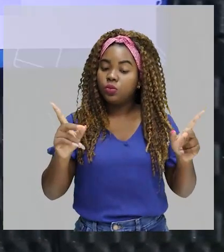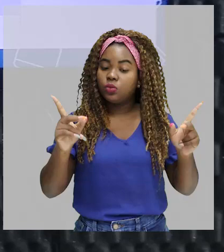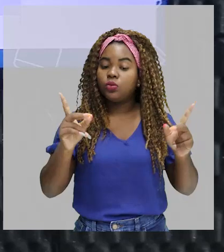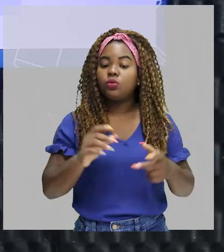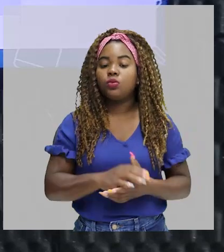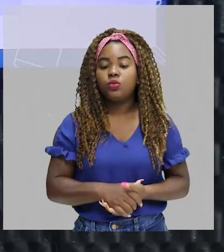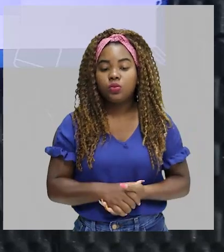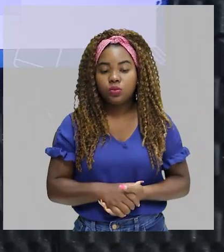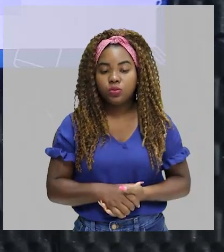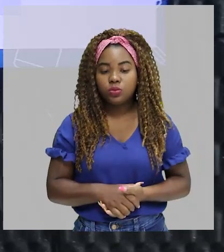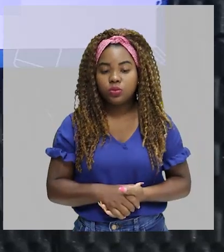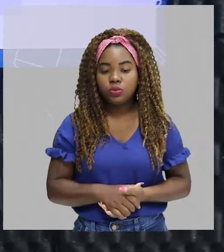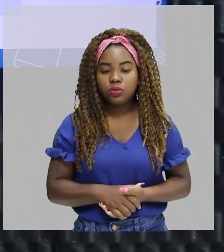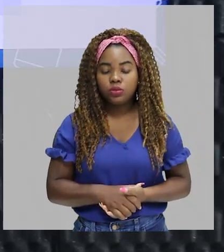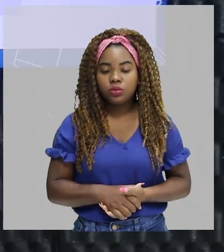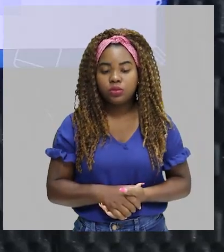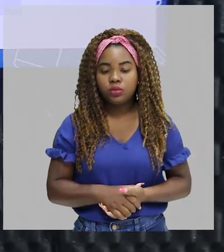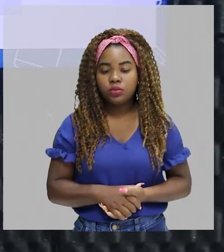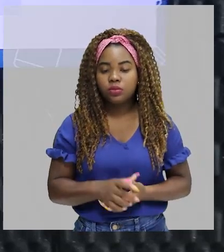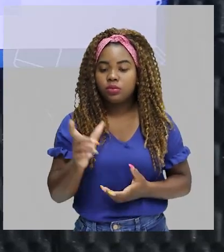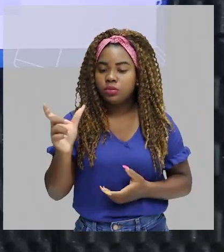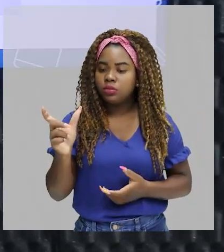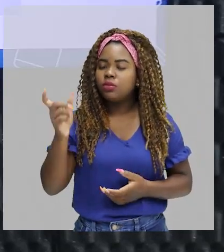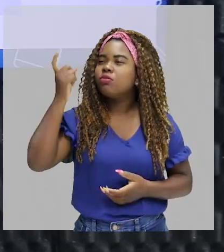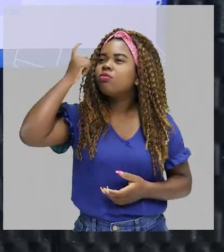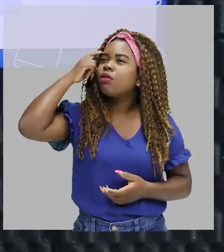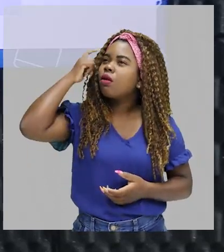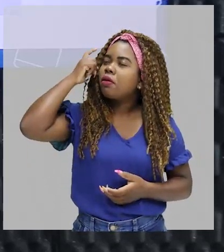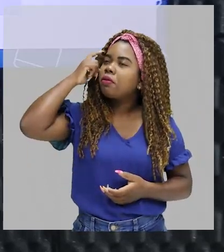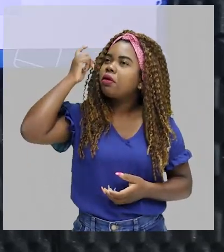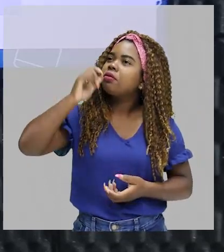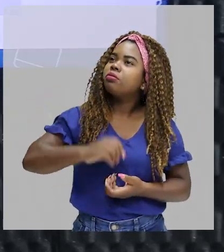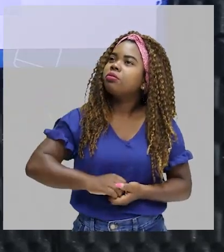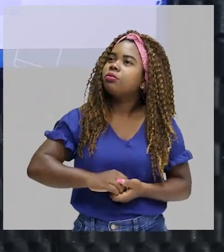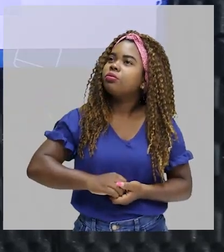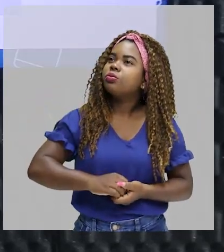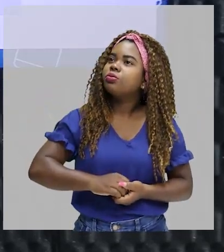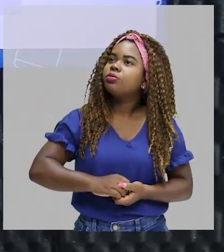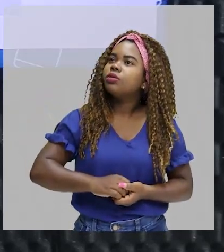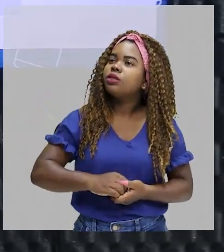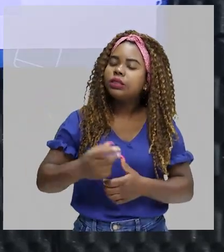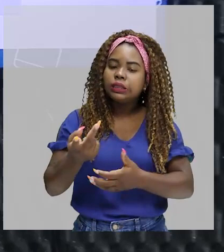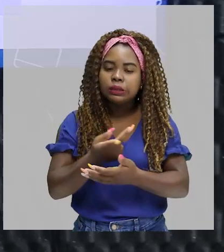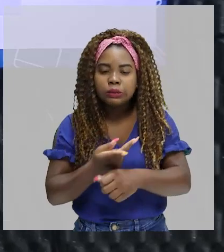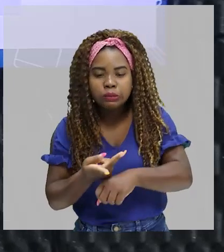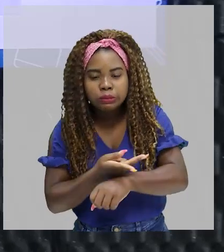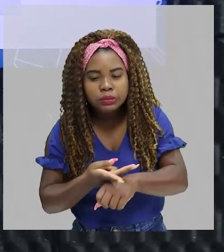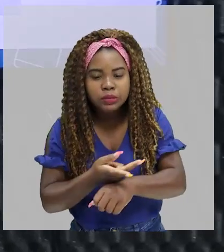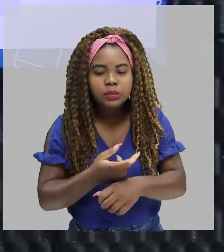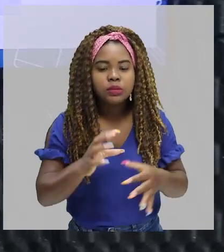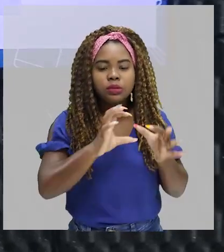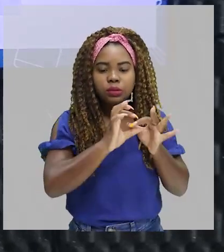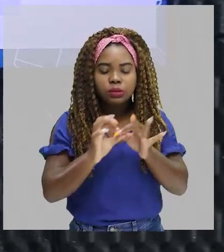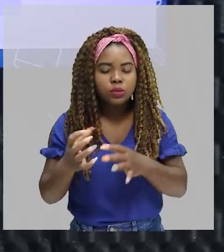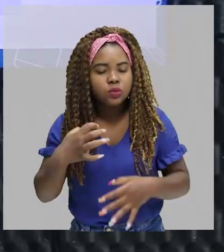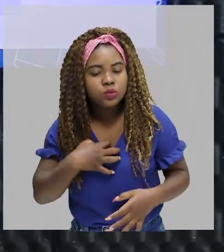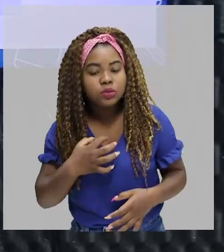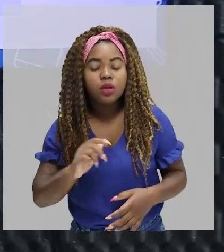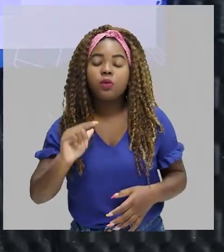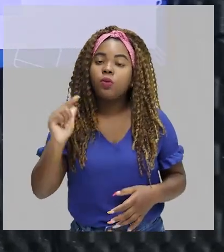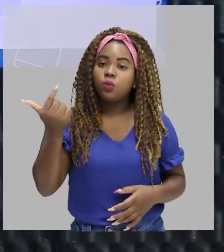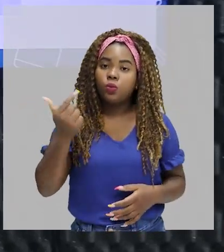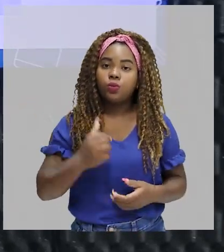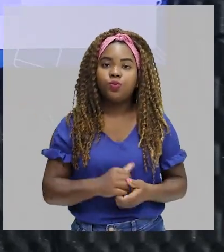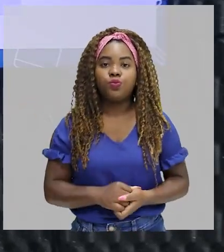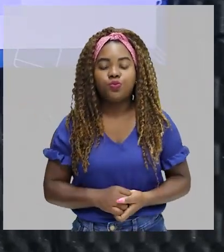do original. É aquela palavra que você pensa que é uma coisa e, na verdade, é outra. Isso é um cognato, um falso cognato